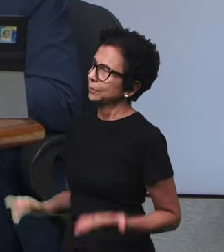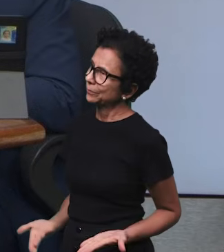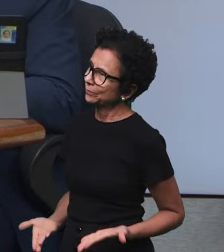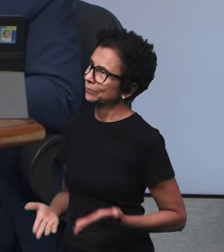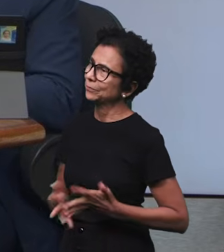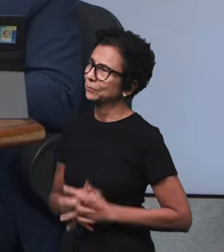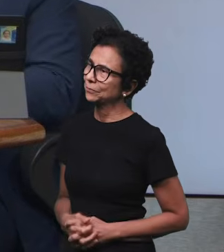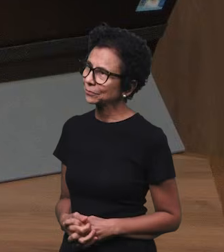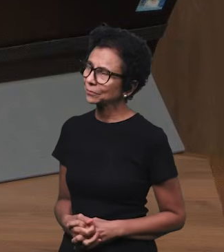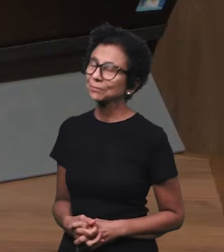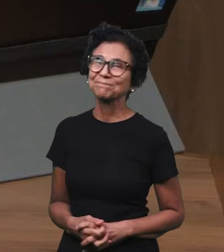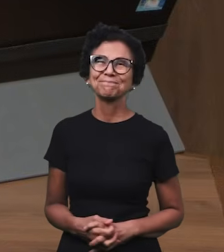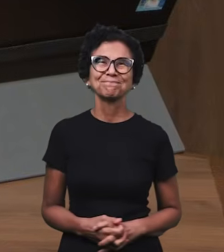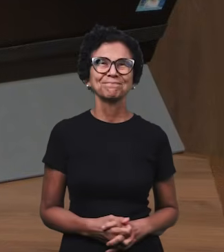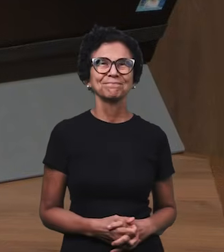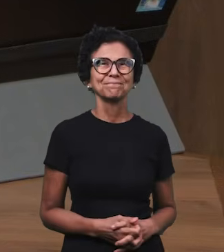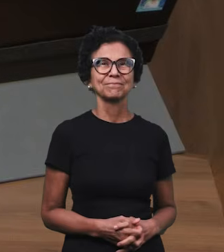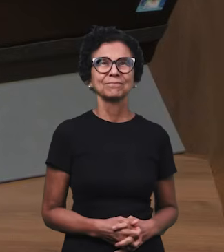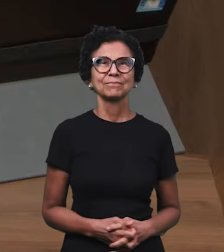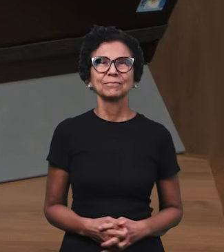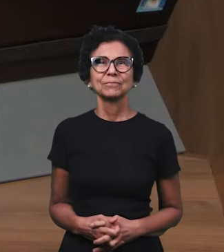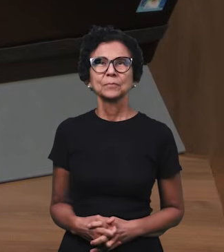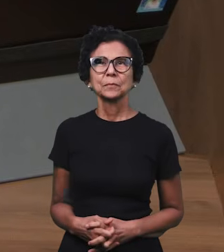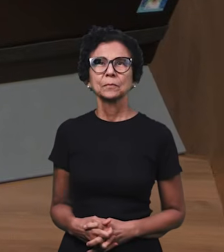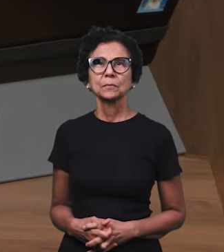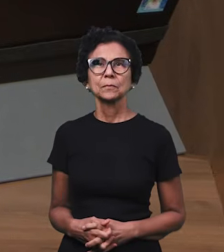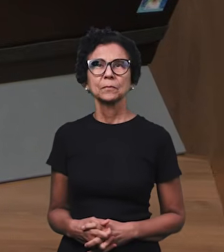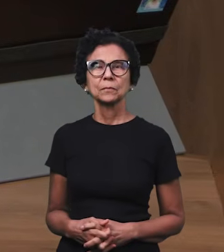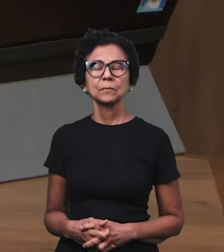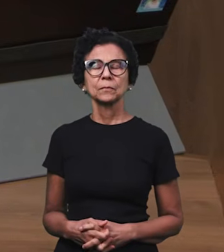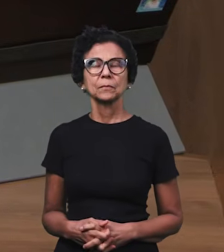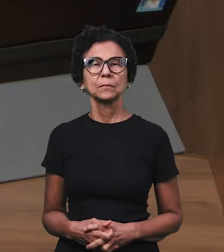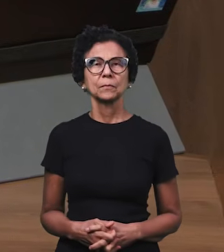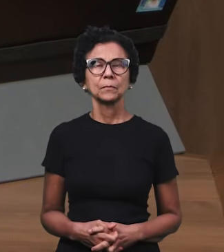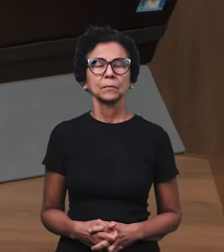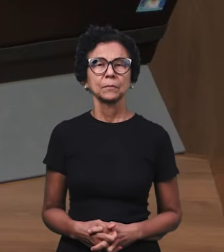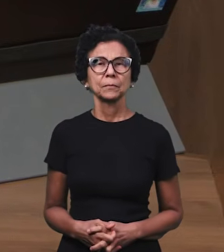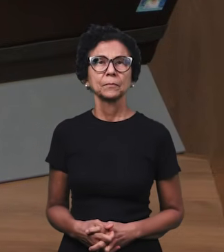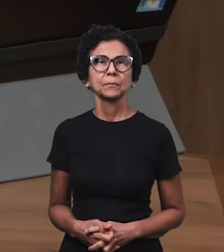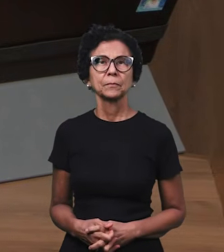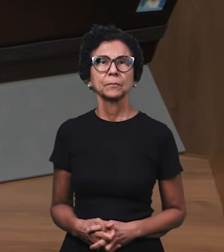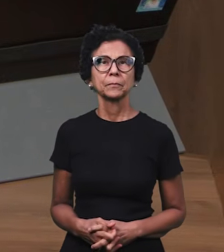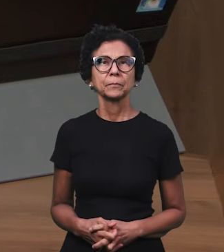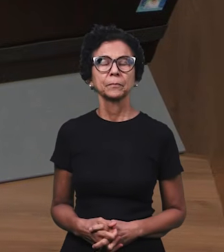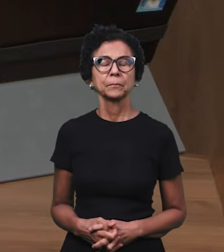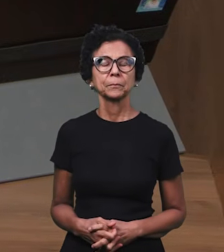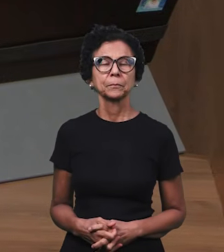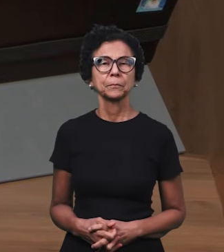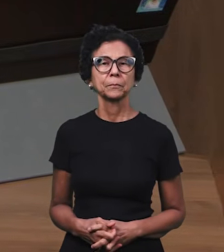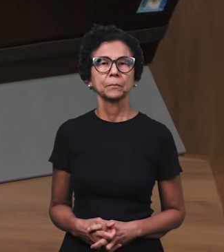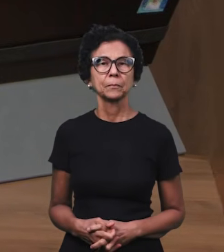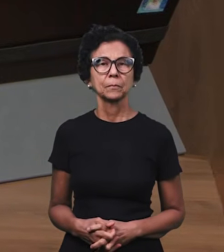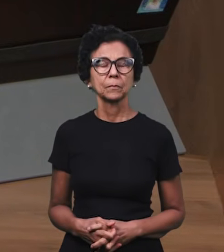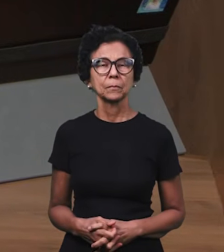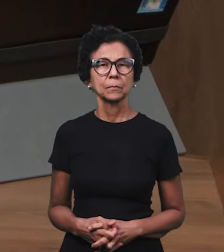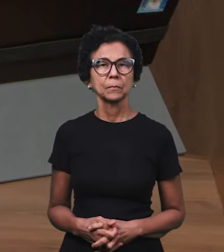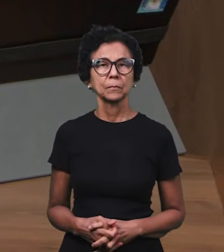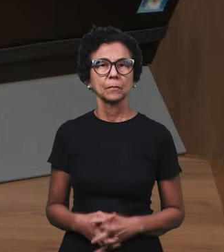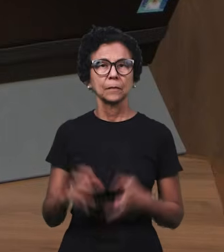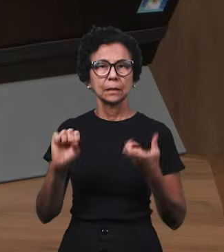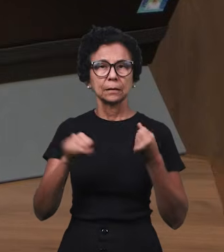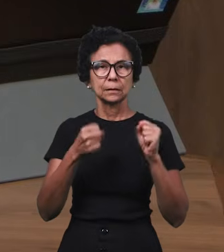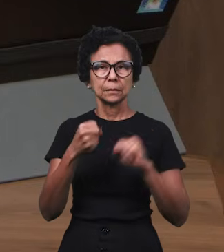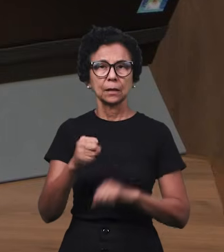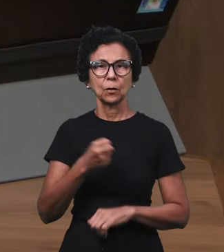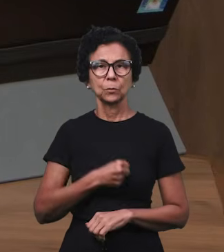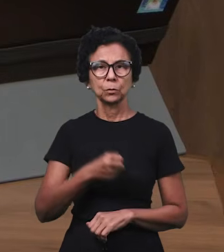isso. Bom, para você que ficou até aqui, eu gostaria de ler um salmo, que